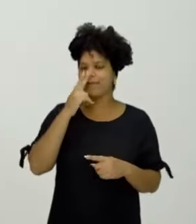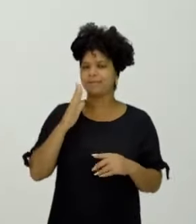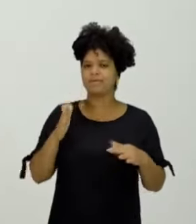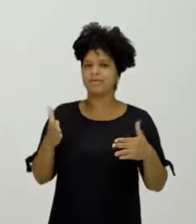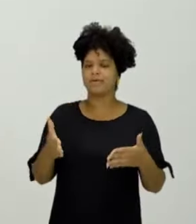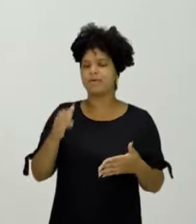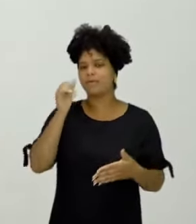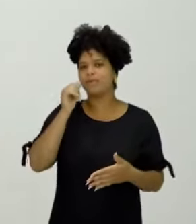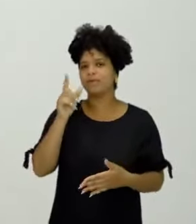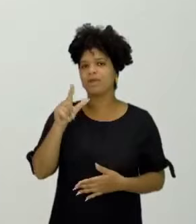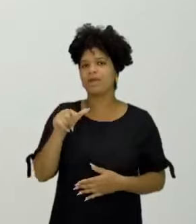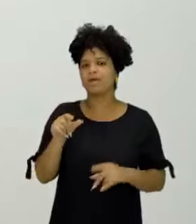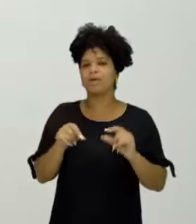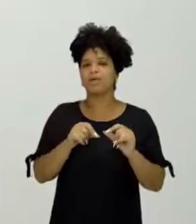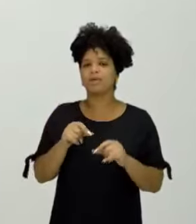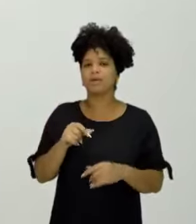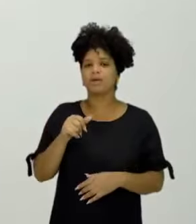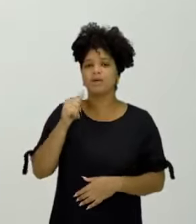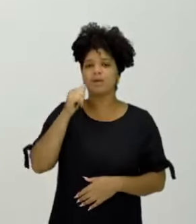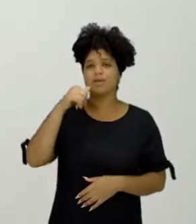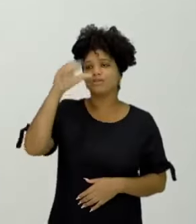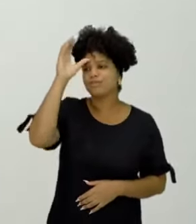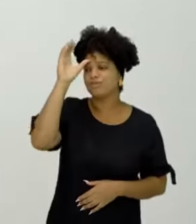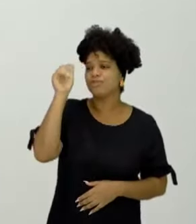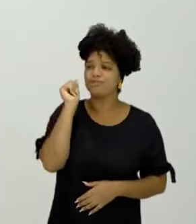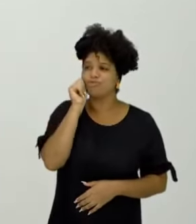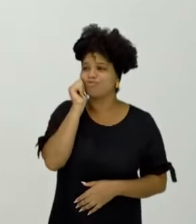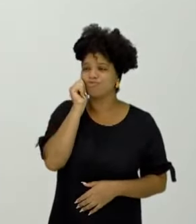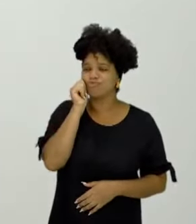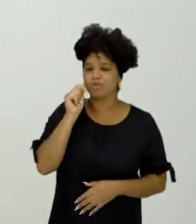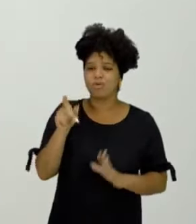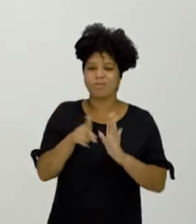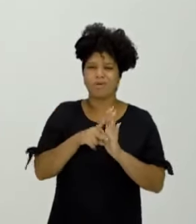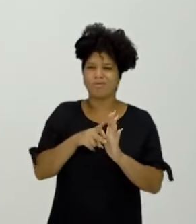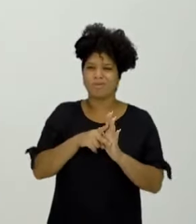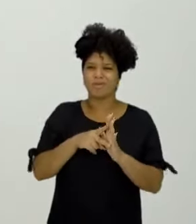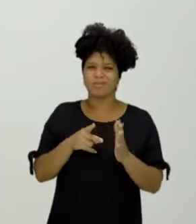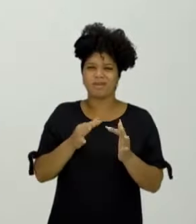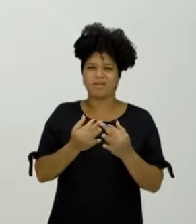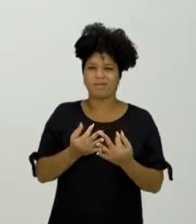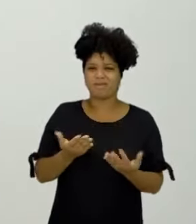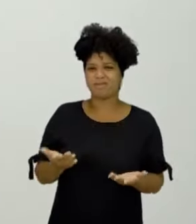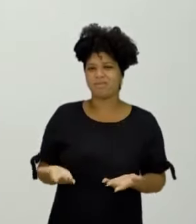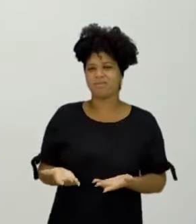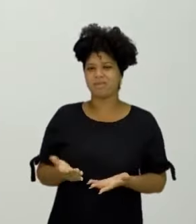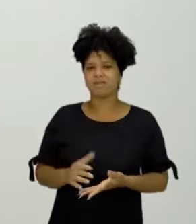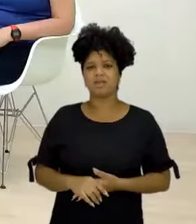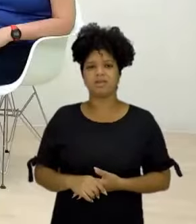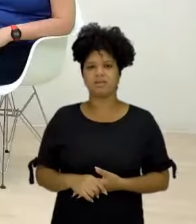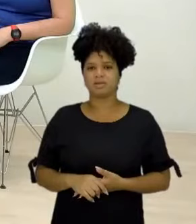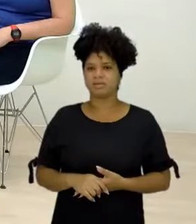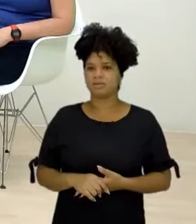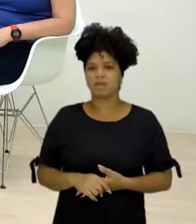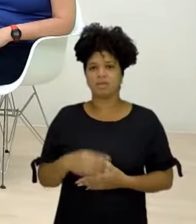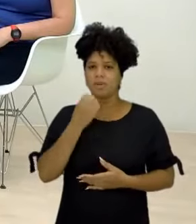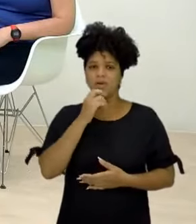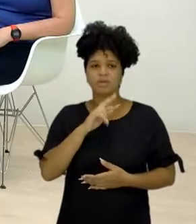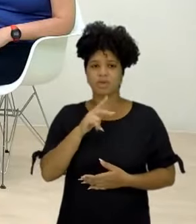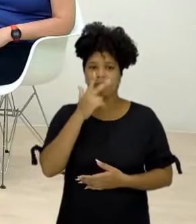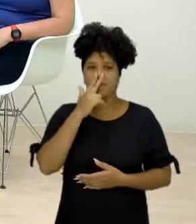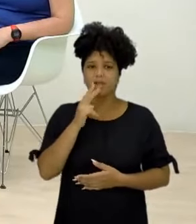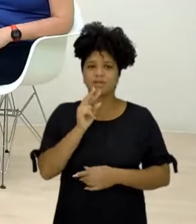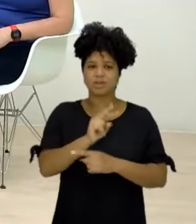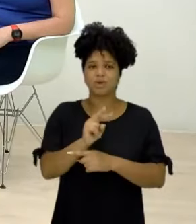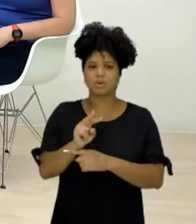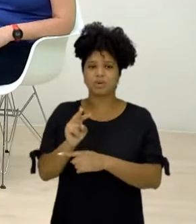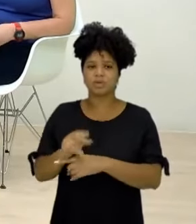rótulo é tia, né? Uhum. Aquela coisa maternal. Sim. Né? Muito de triste cuidado, isso. Né? É, de cuidado, né?